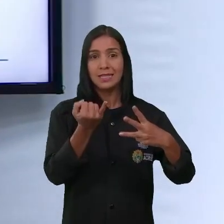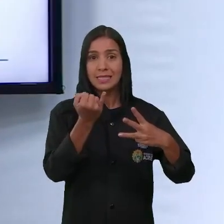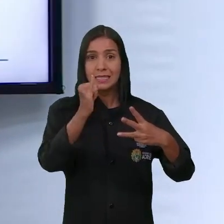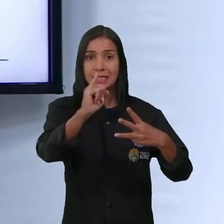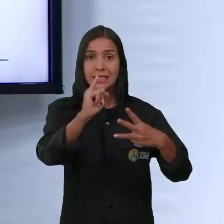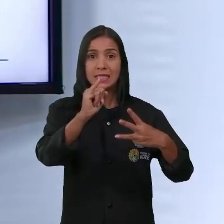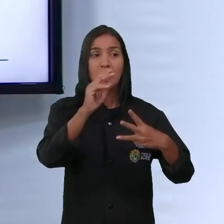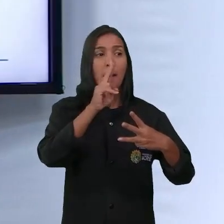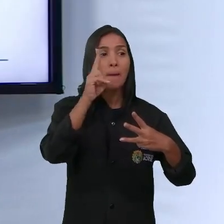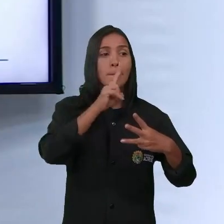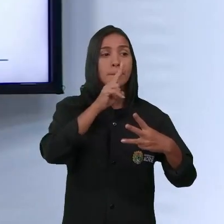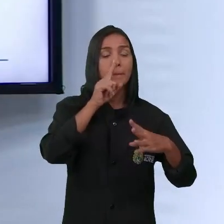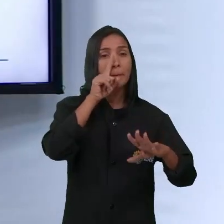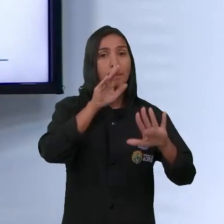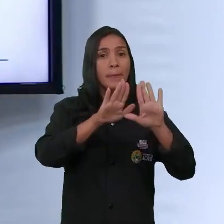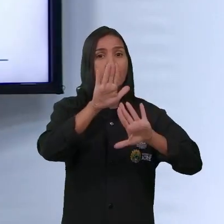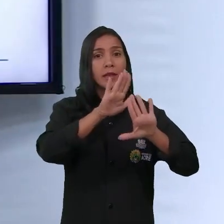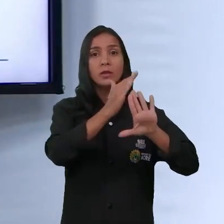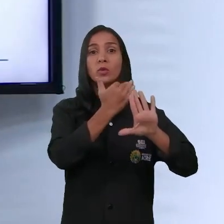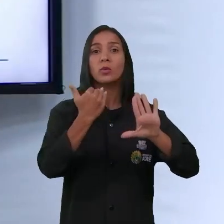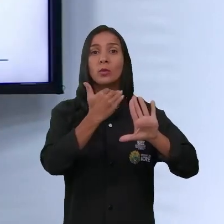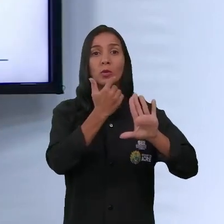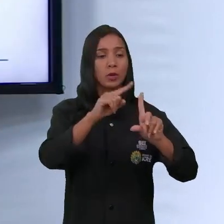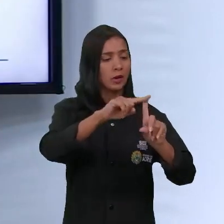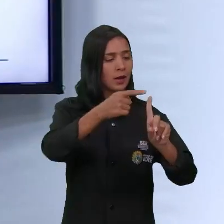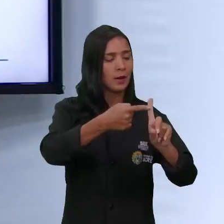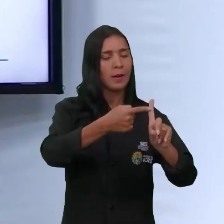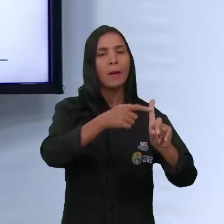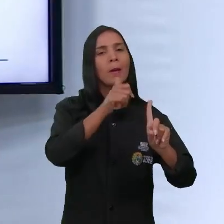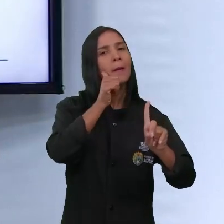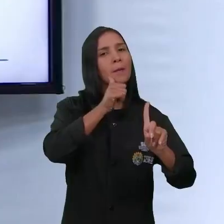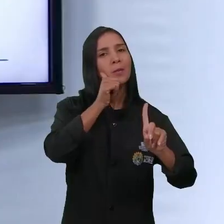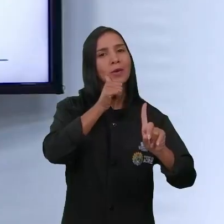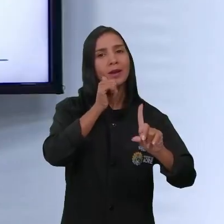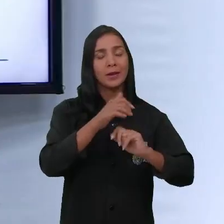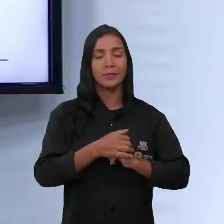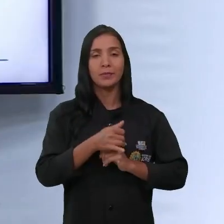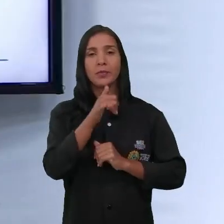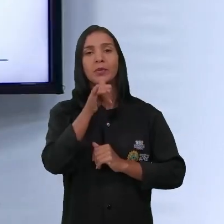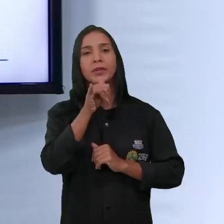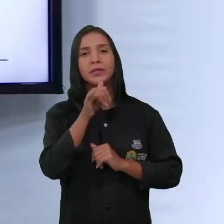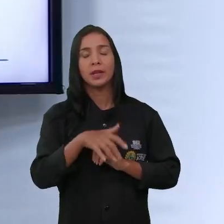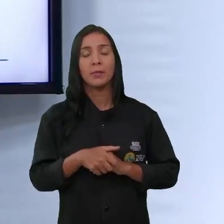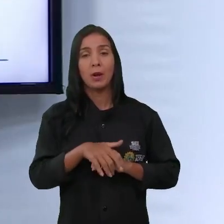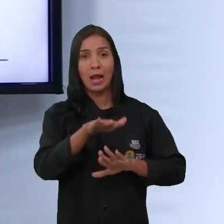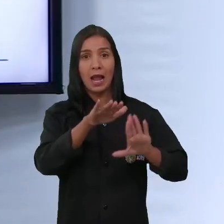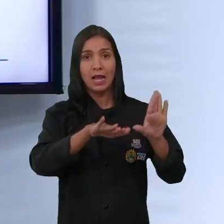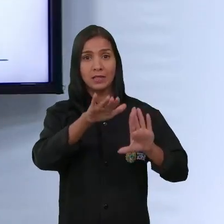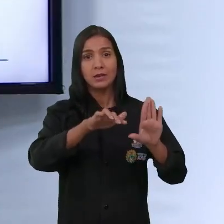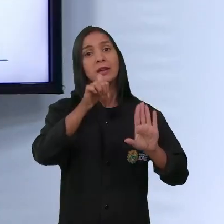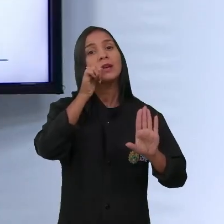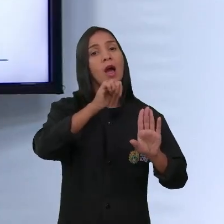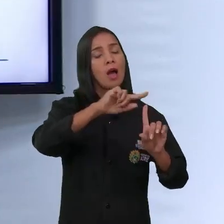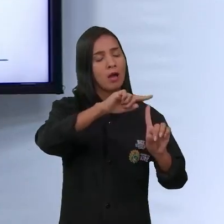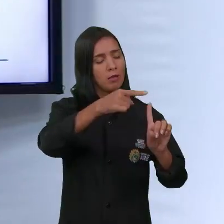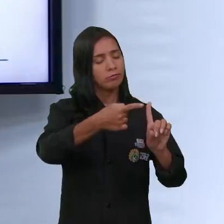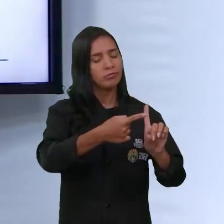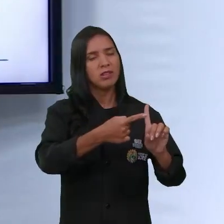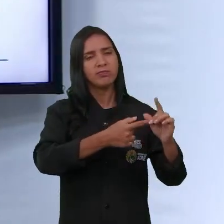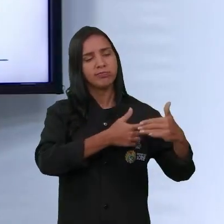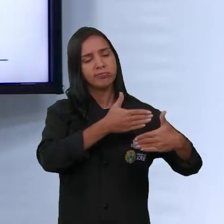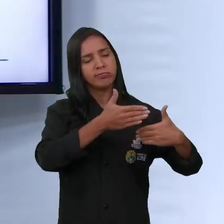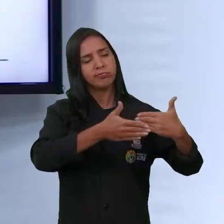Ou seja, você tem aquela situação em que, devido, digamos assim, à gravidez,